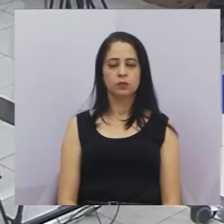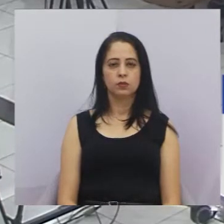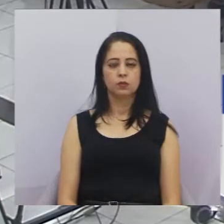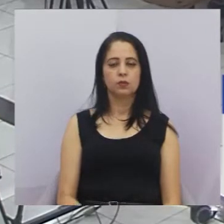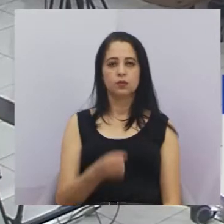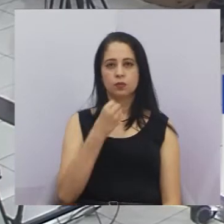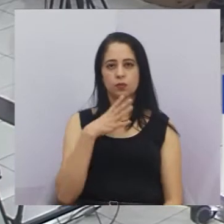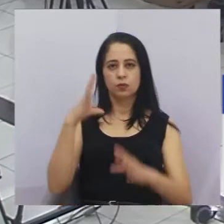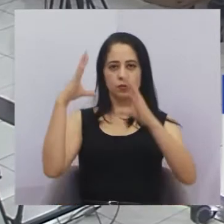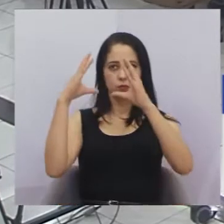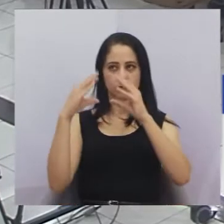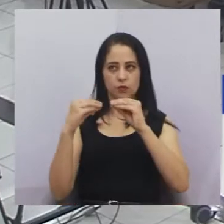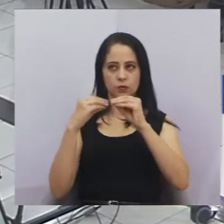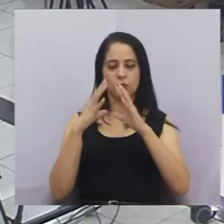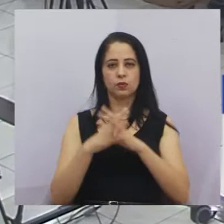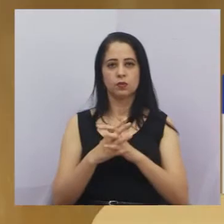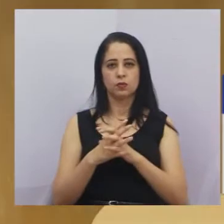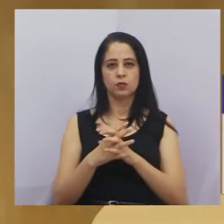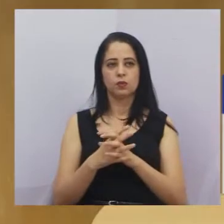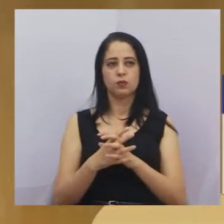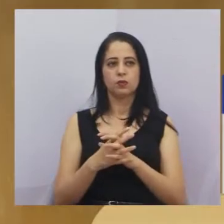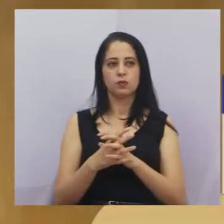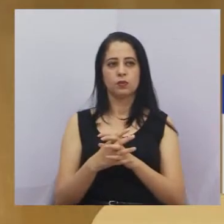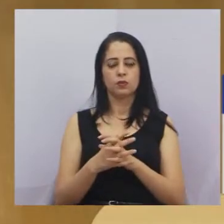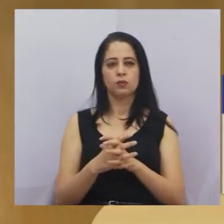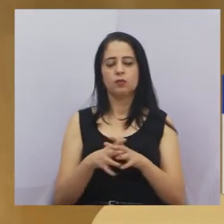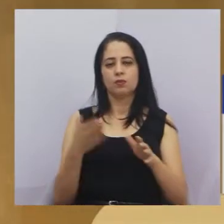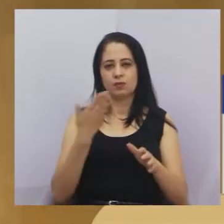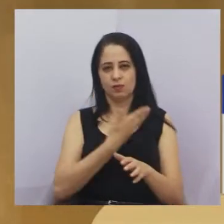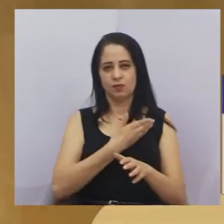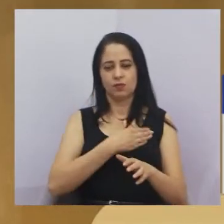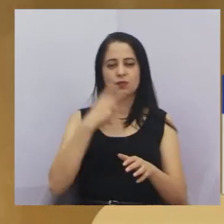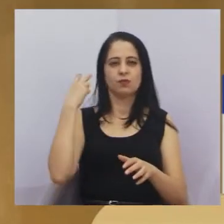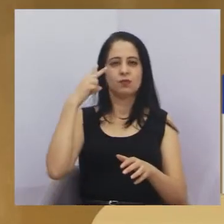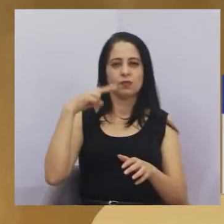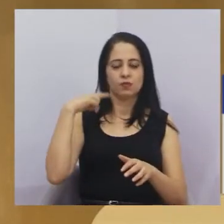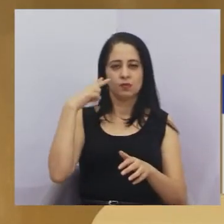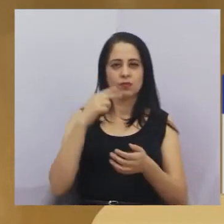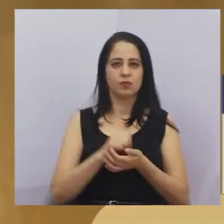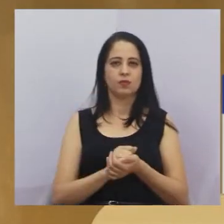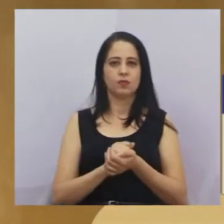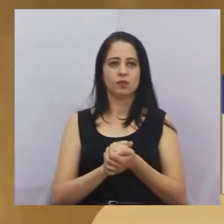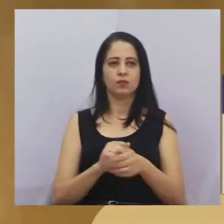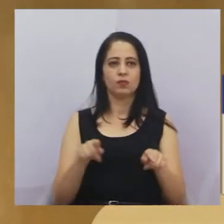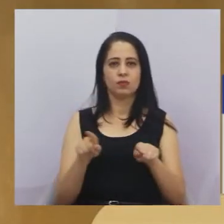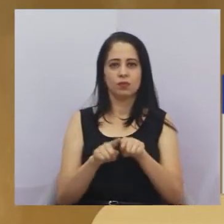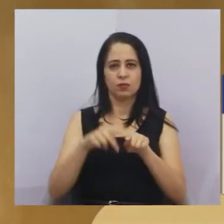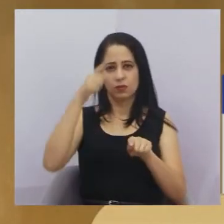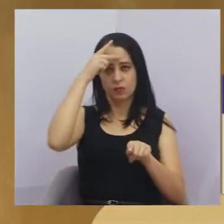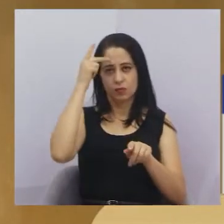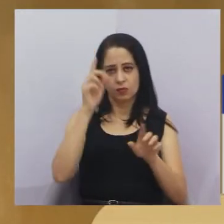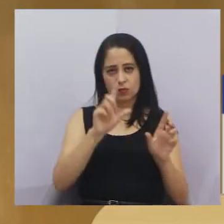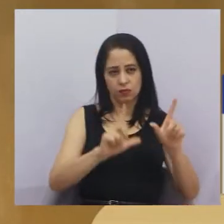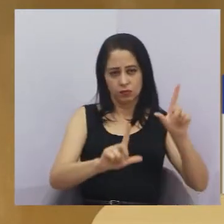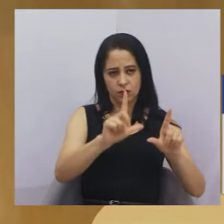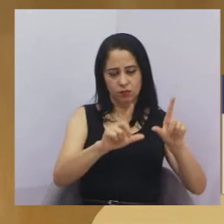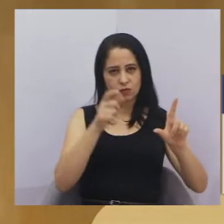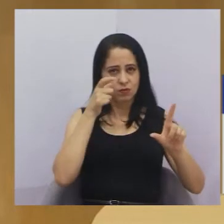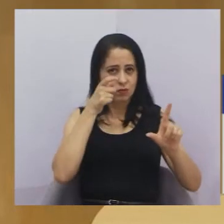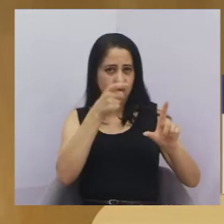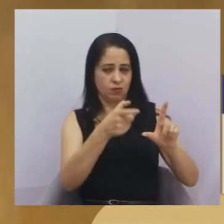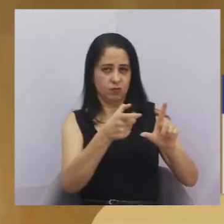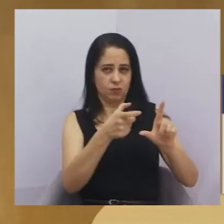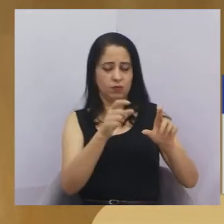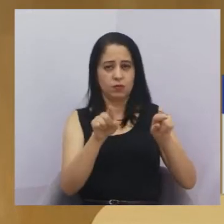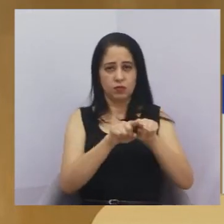Boa noite a todos, presidente Paulinho, nobres colegas vereadores e os munícipes que nos acompanham pela TV Câmara através